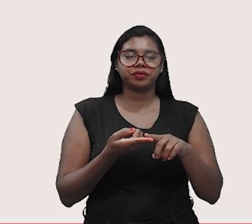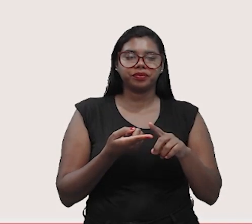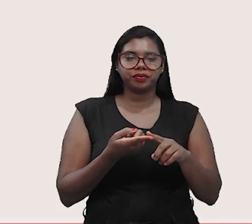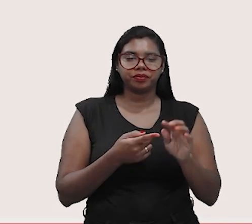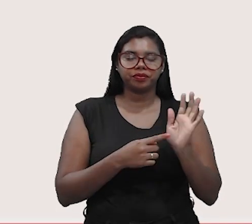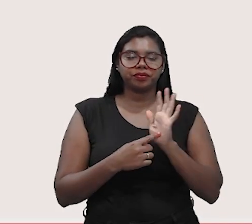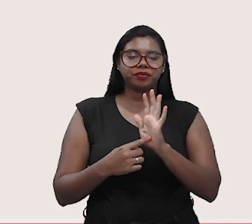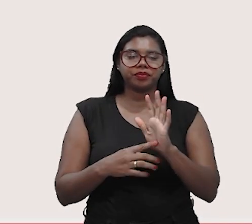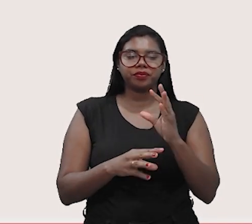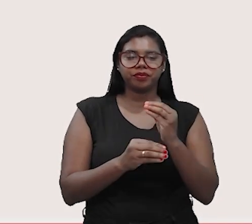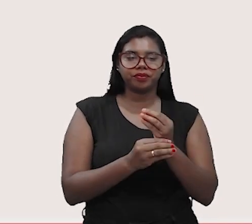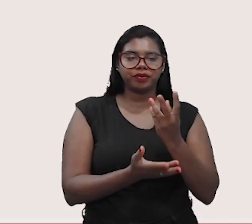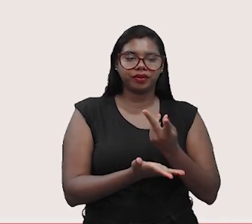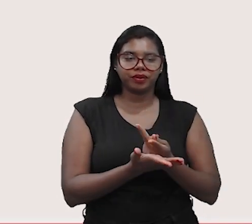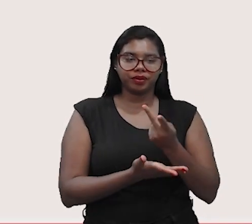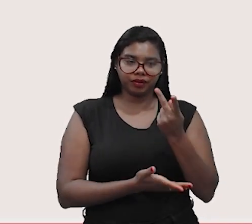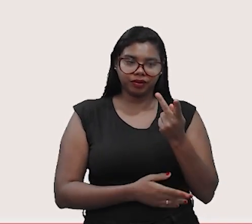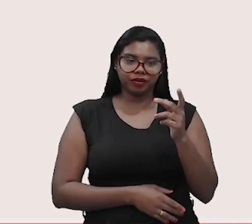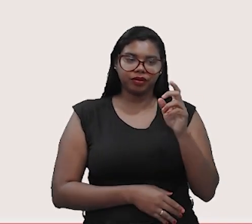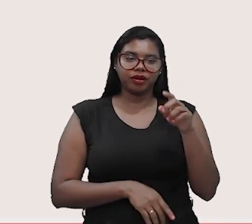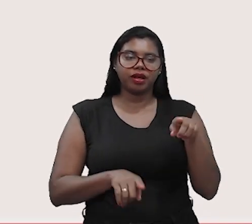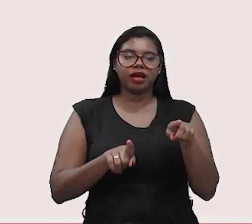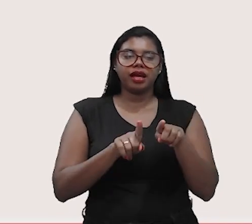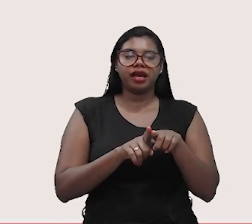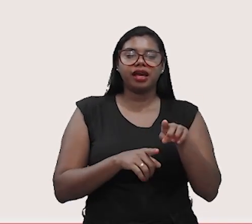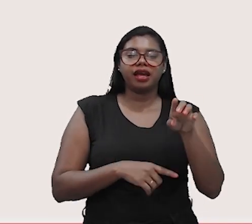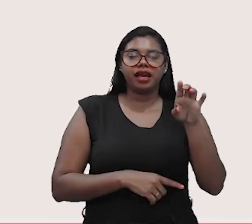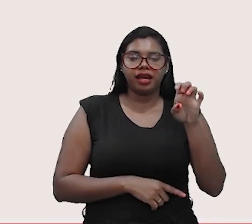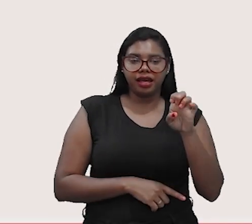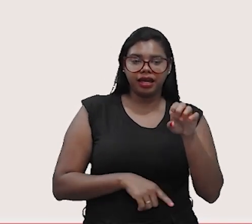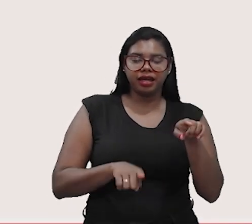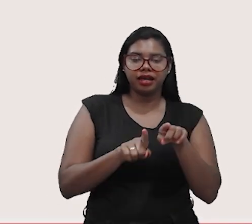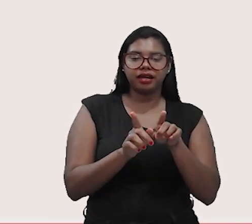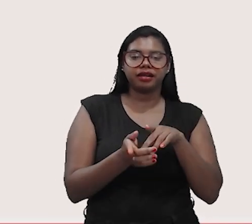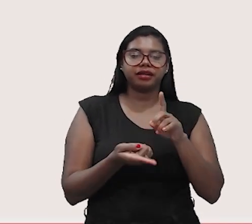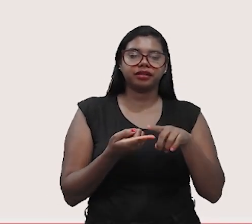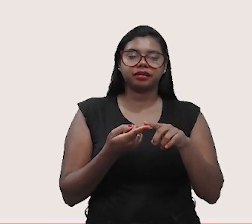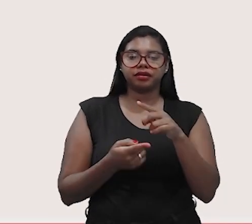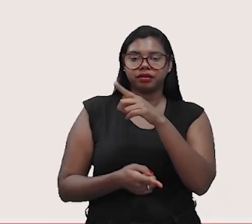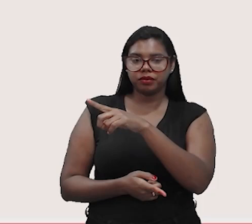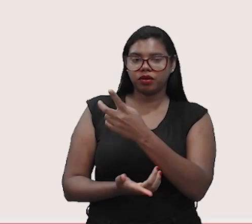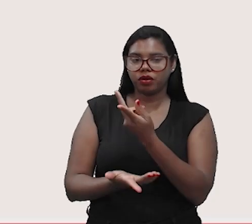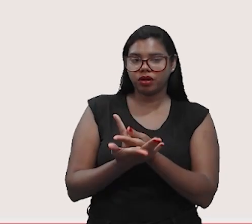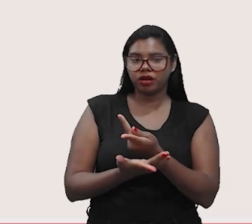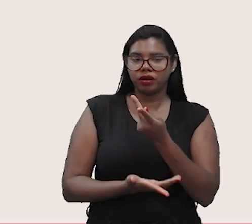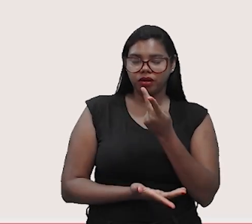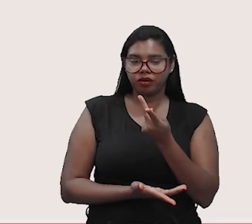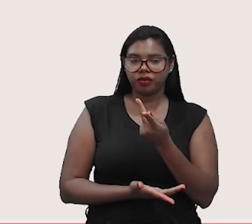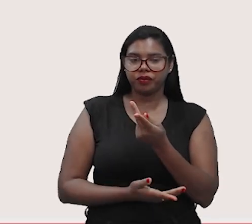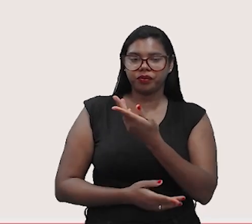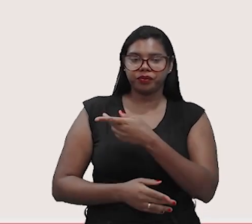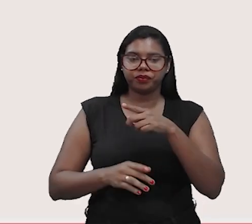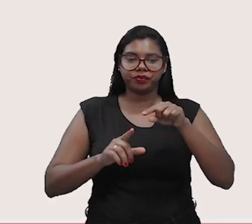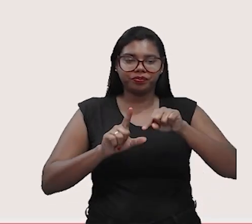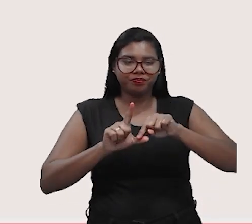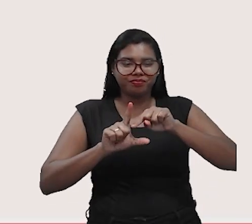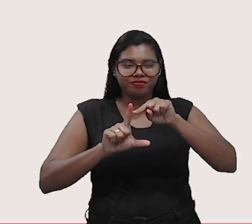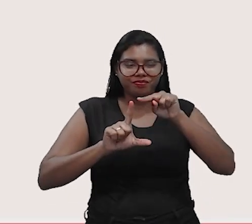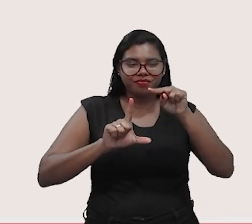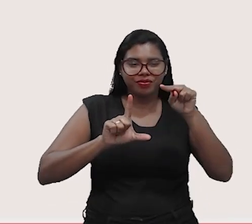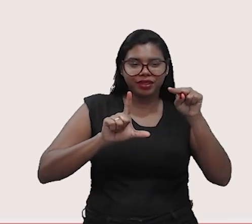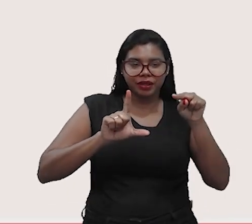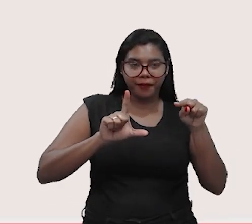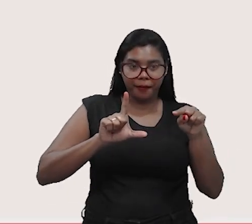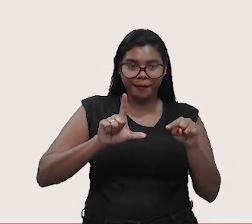o coeficiente A é negativo, olha o que acontece. A parábola tem concavidade voltada para baixo